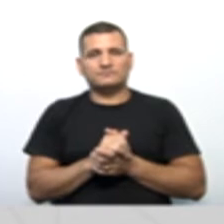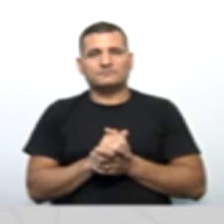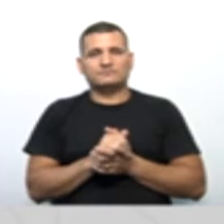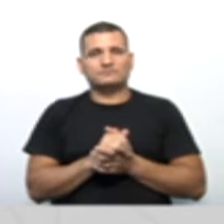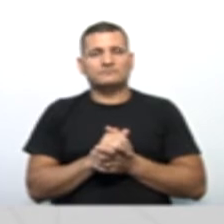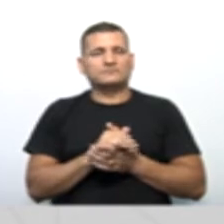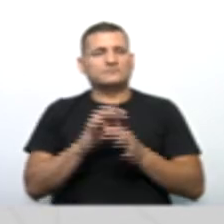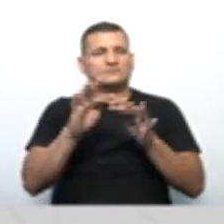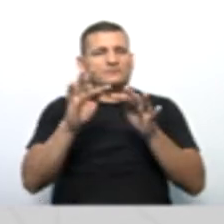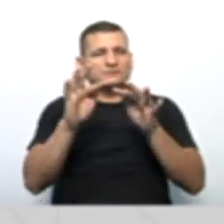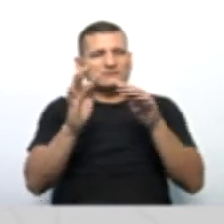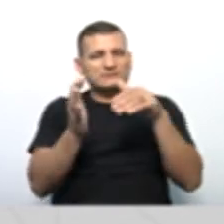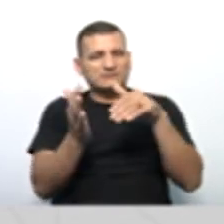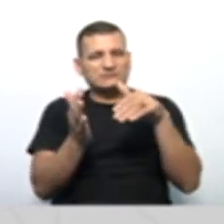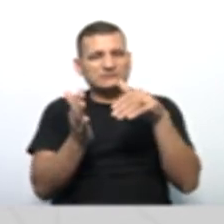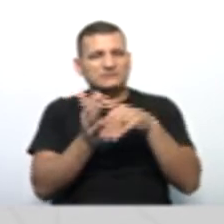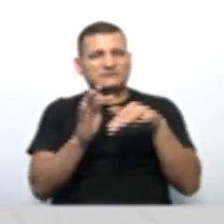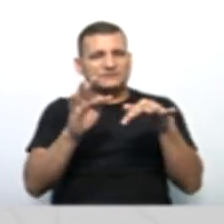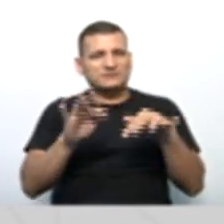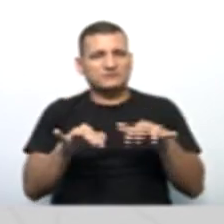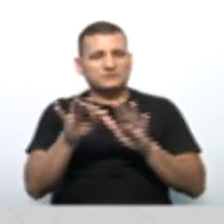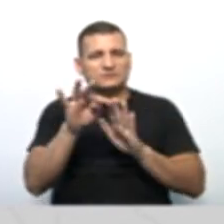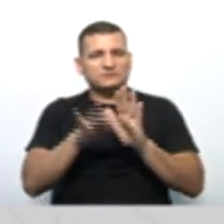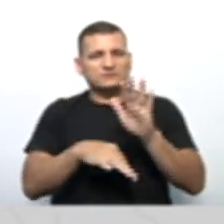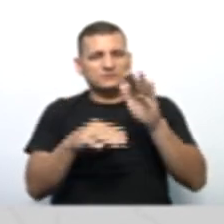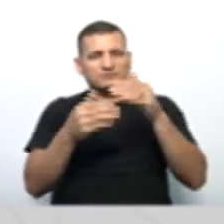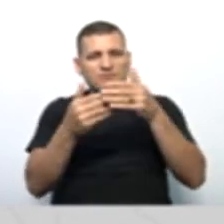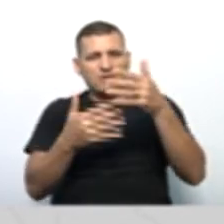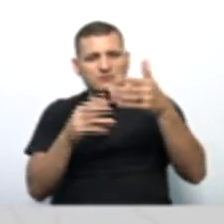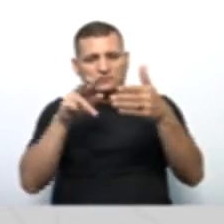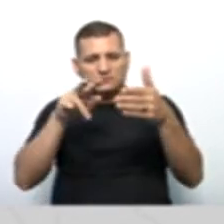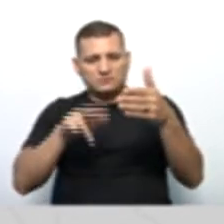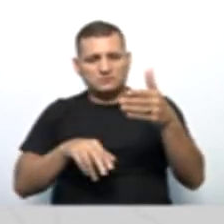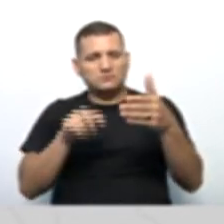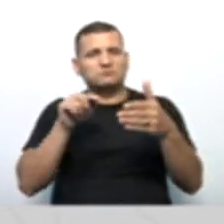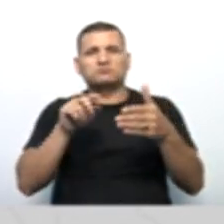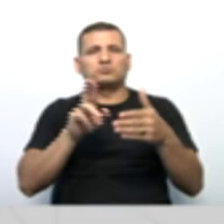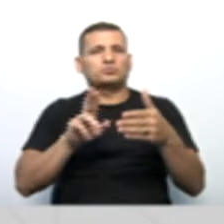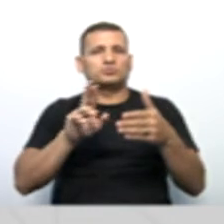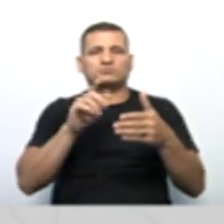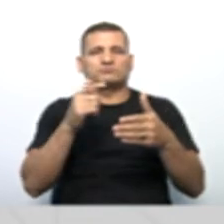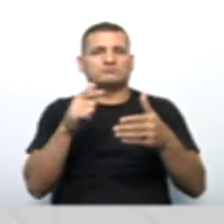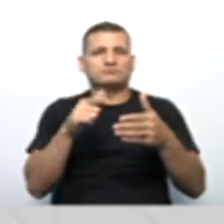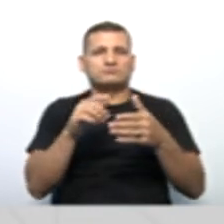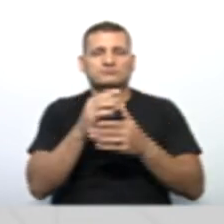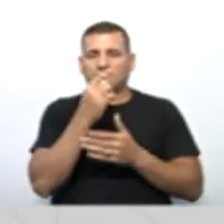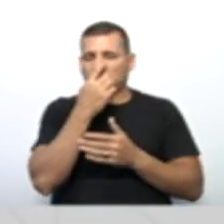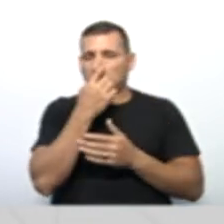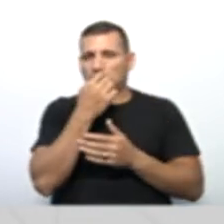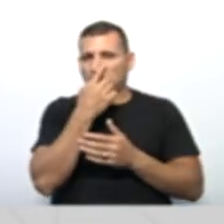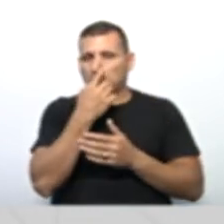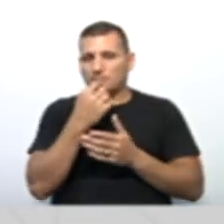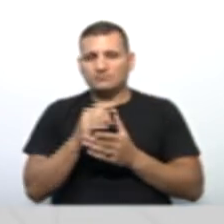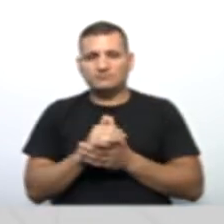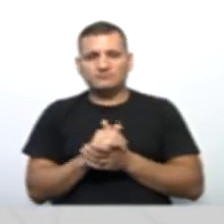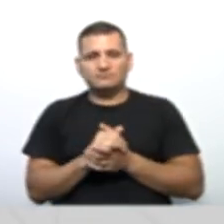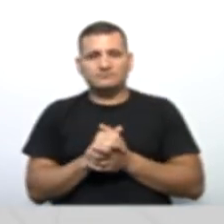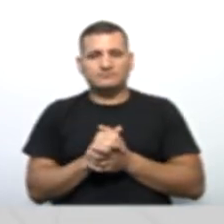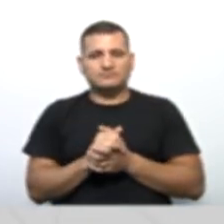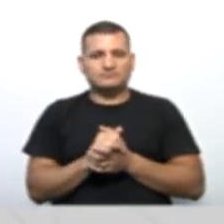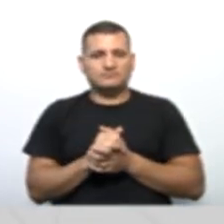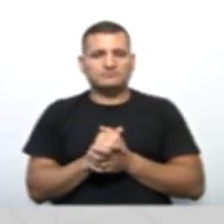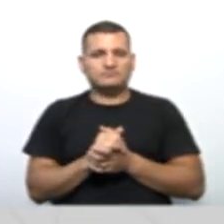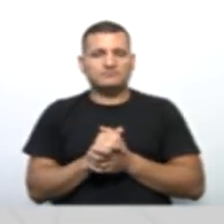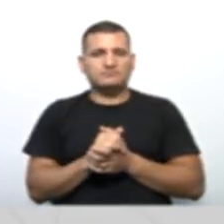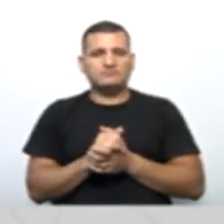do texto é complicado porque é não ficar interessante que ele acaba não usando colunas né isso é já a gente pode